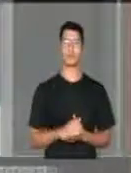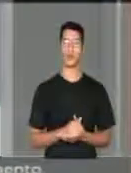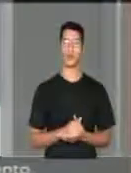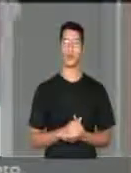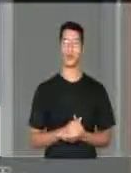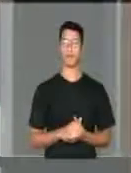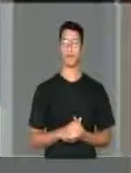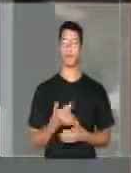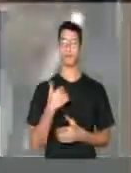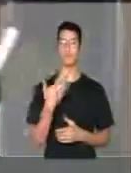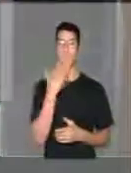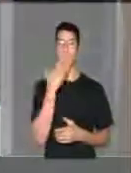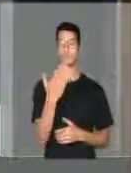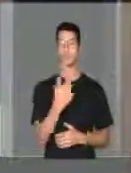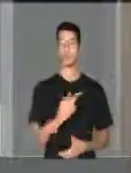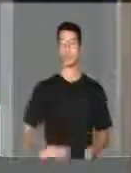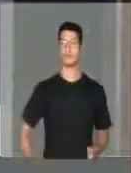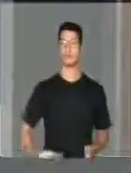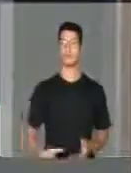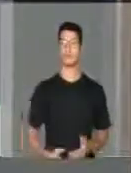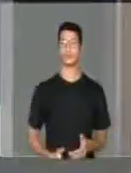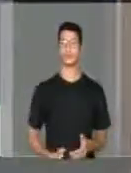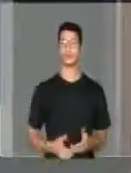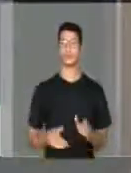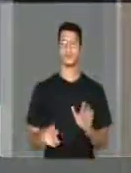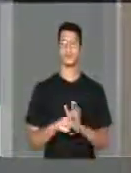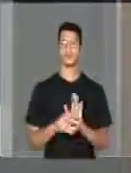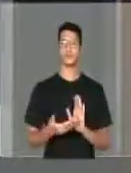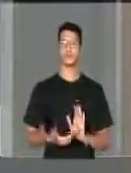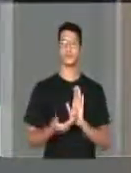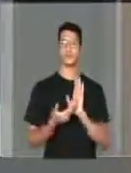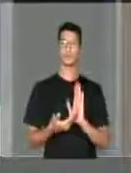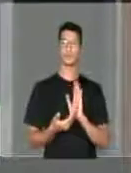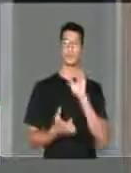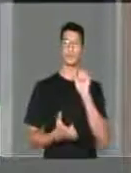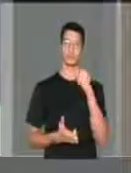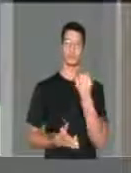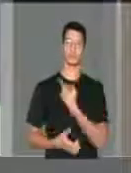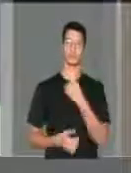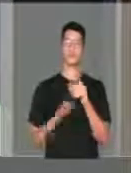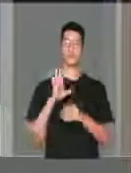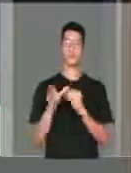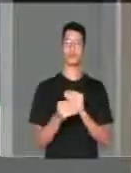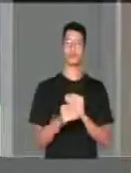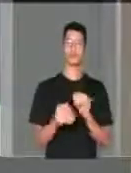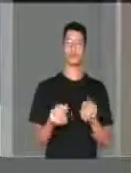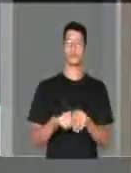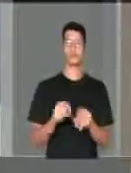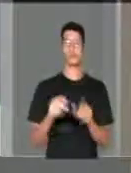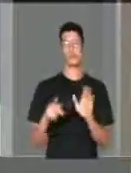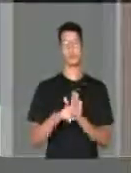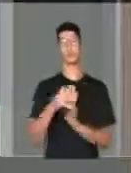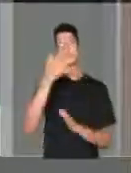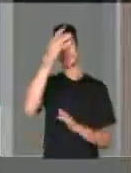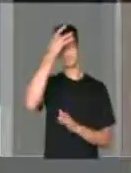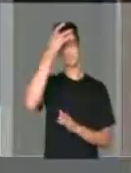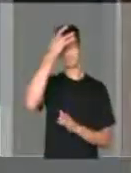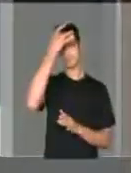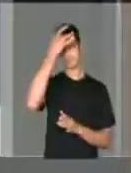Presidente, eu quero pedir, senhor presidente, a esta casa, de que a gente coloque a mão na